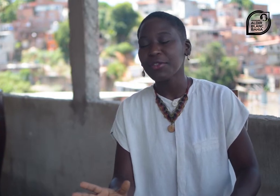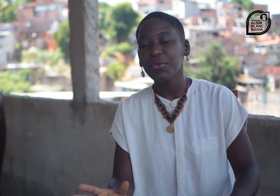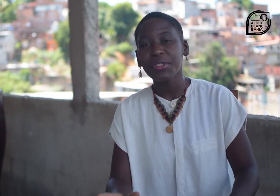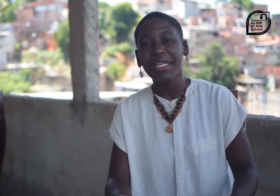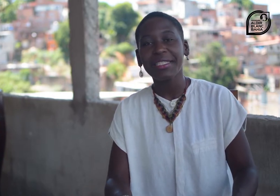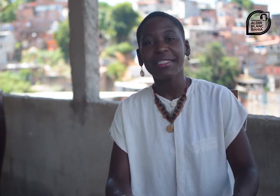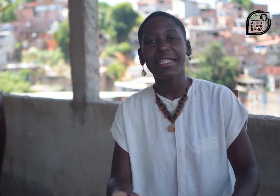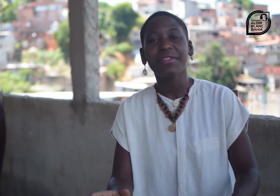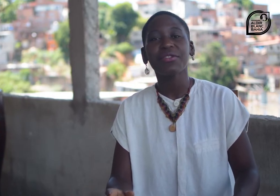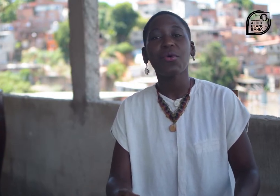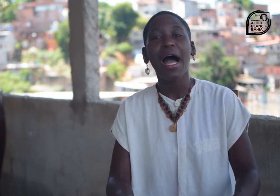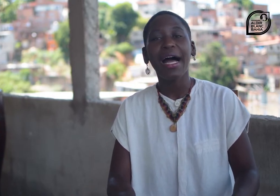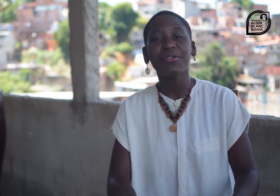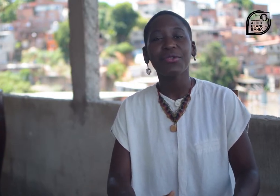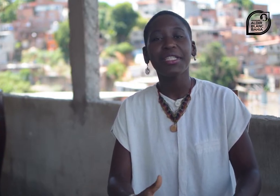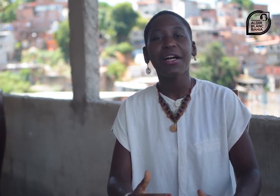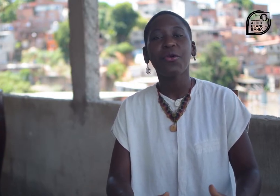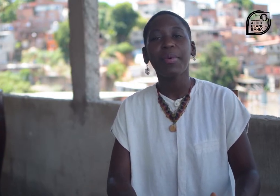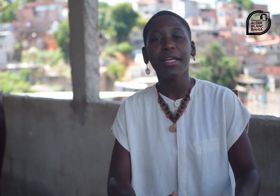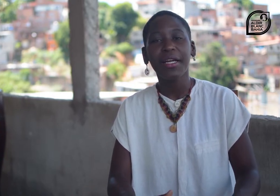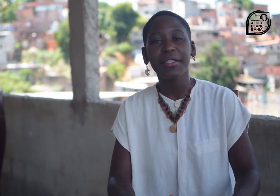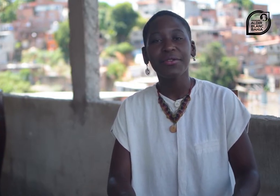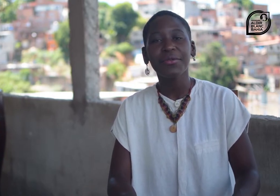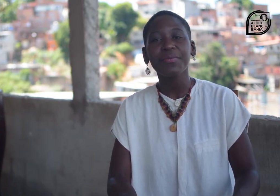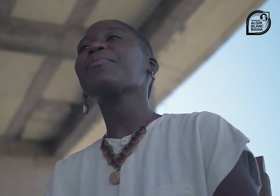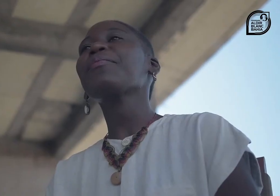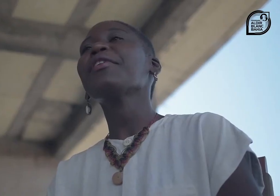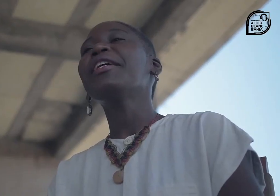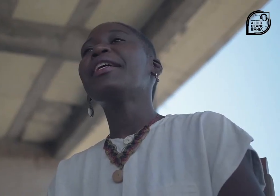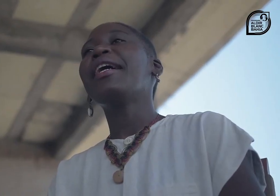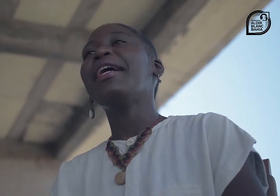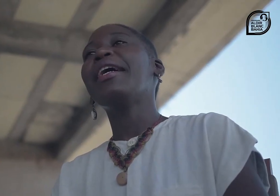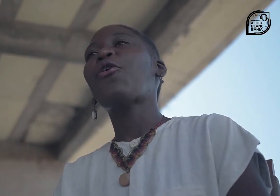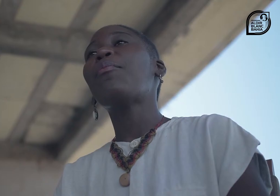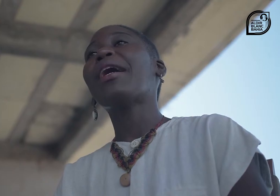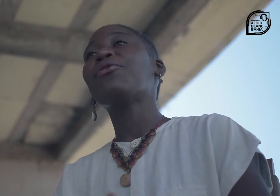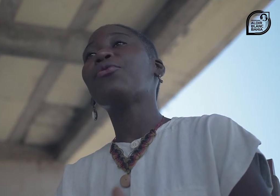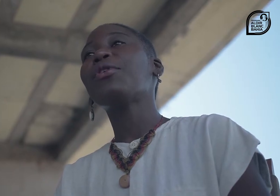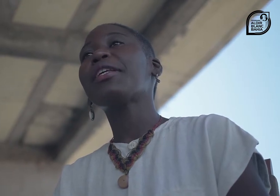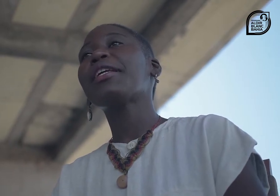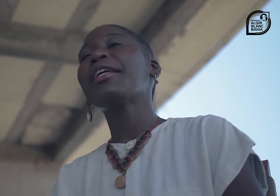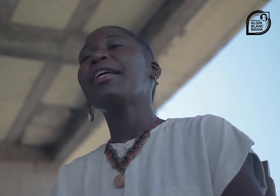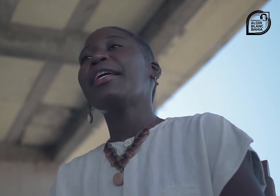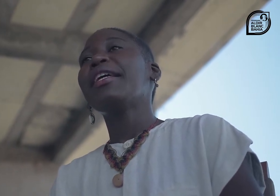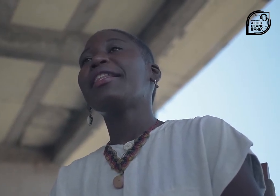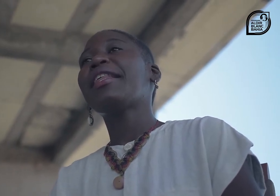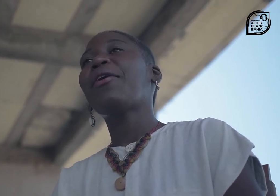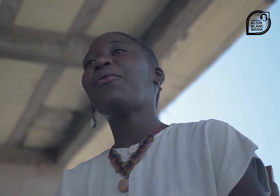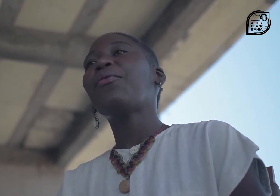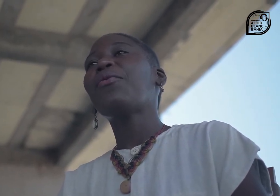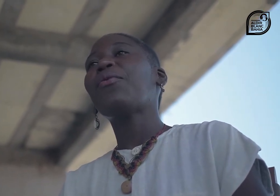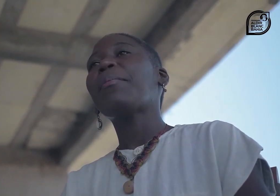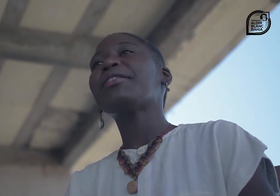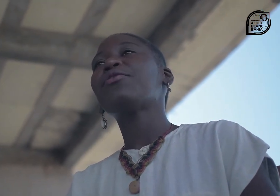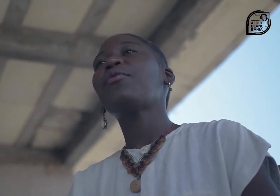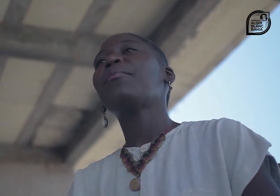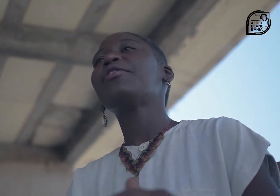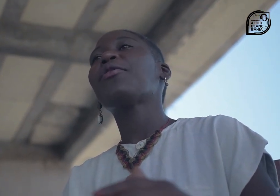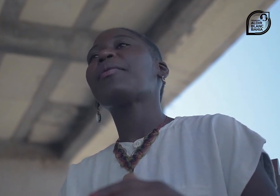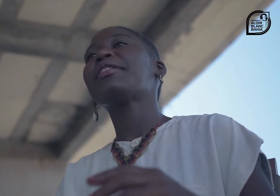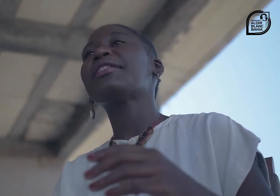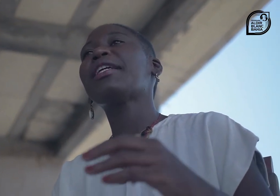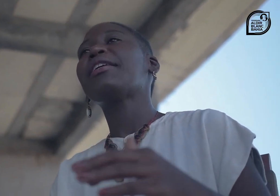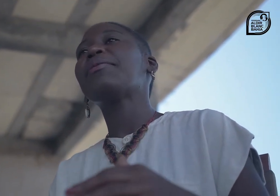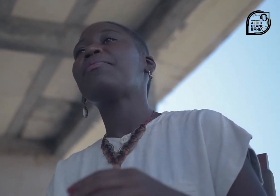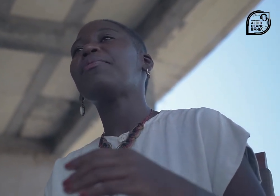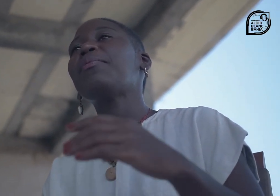Colocava umas músicas assim, às vezes no rádio, ia acompanhando com batuque. Então, a partir do momento